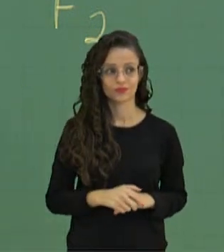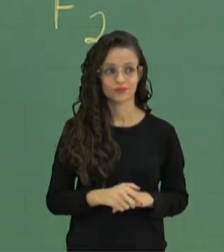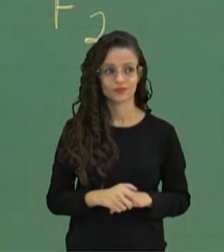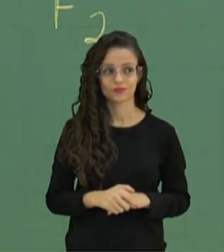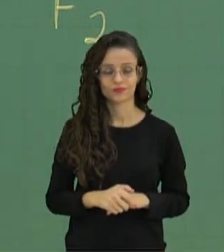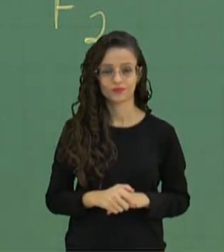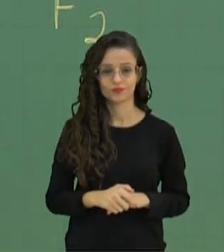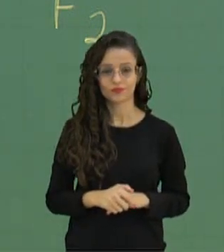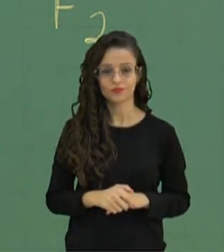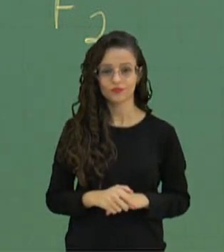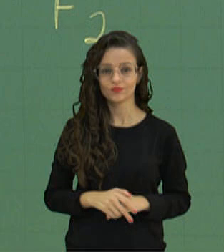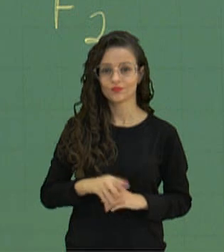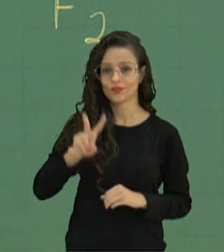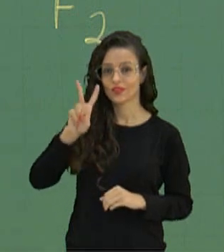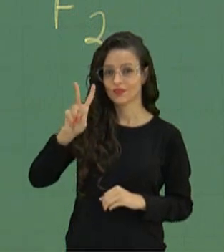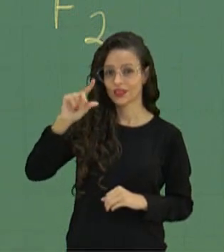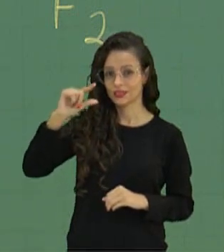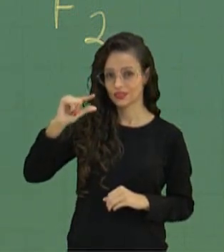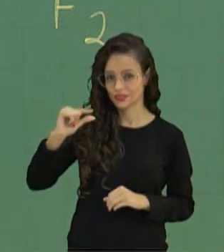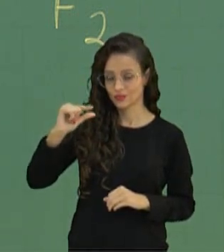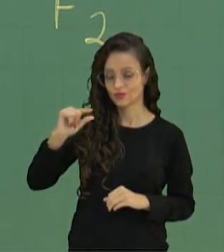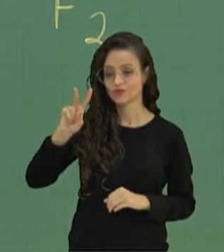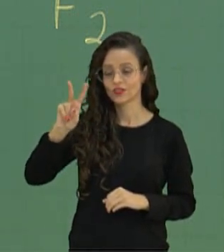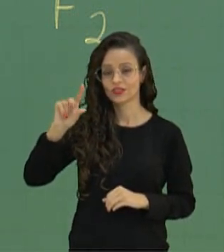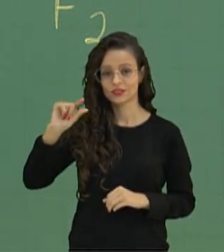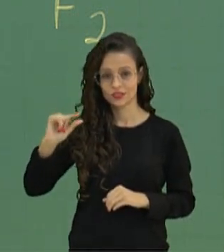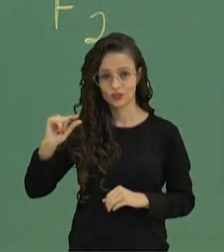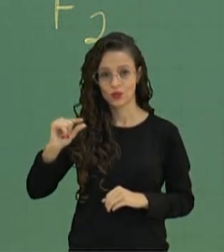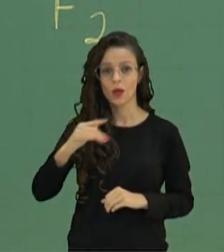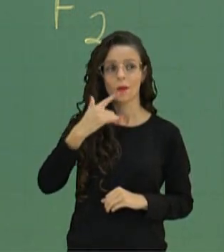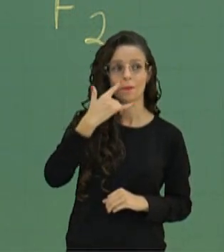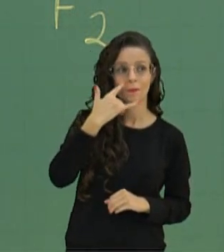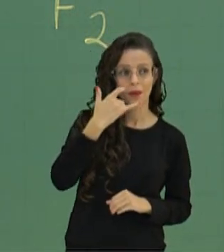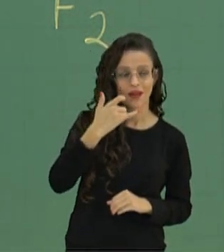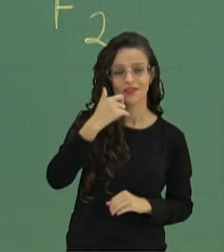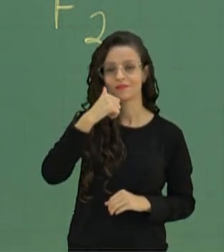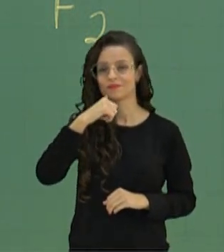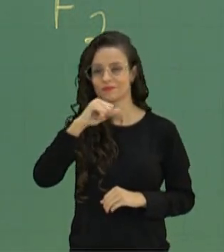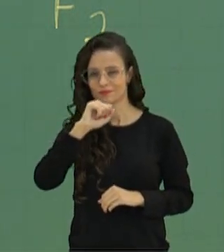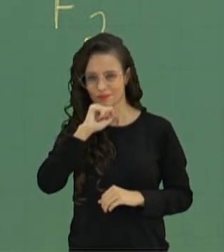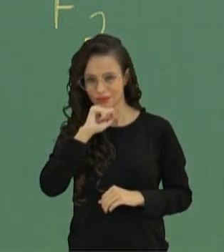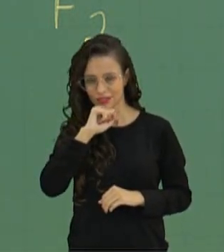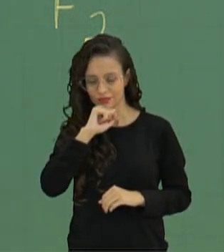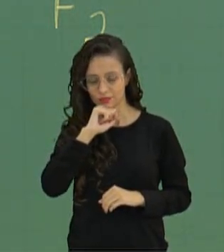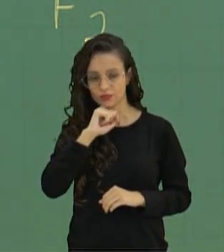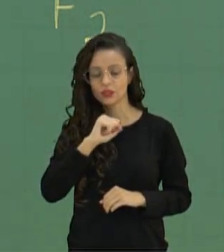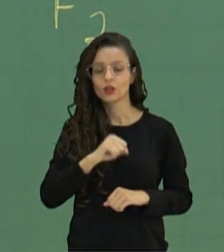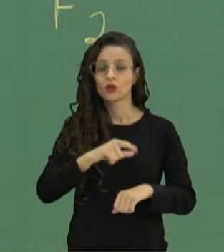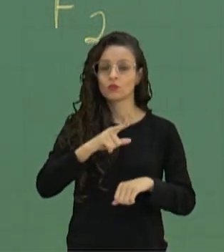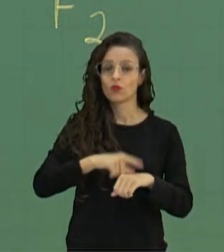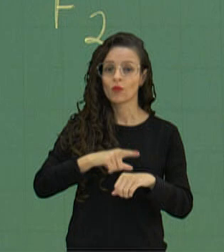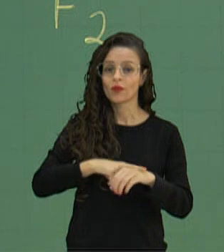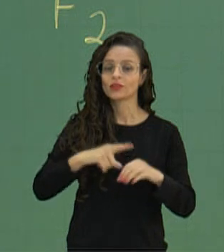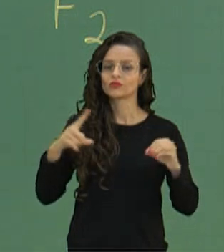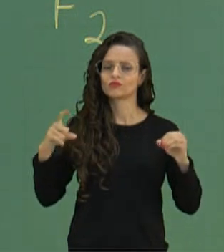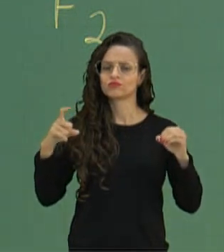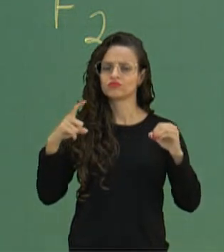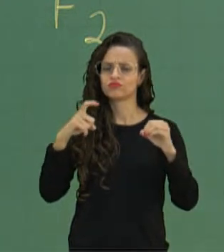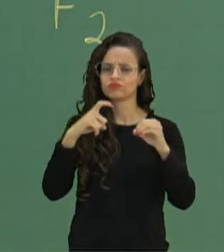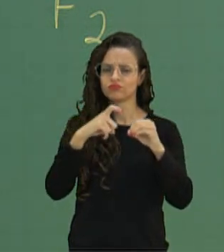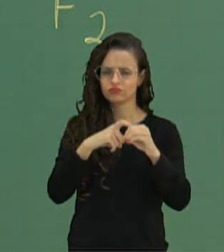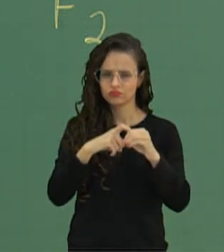Vzão, Vzinho. É como se aqui fosse o pai e aqui fosse a mãe. No momento que o óvulo é fecundado